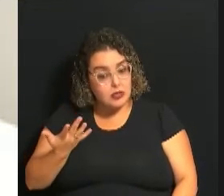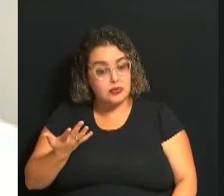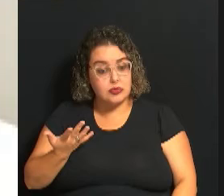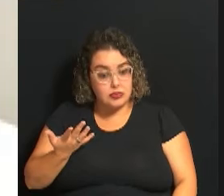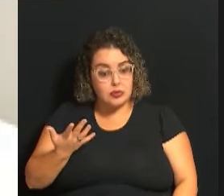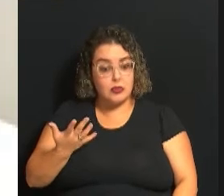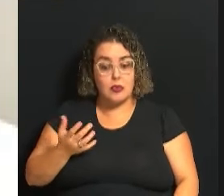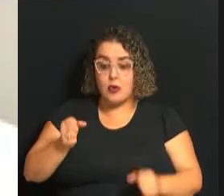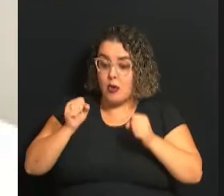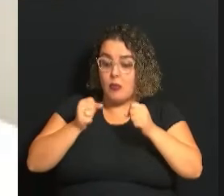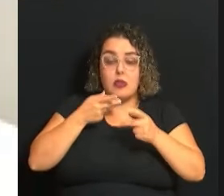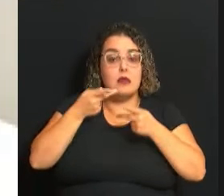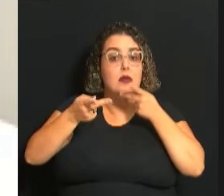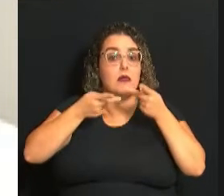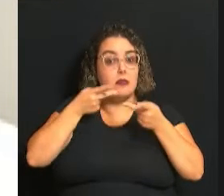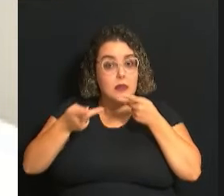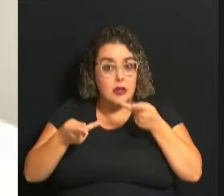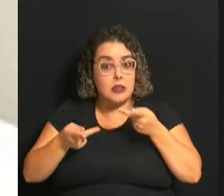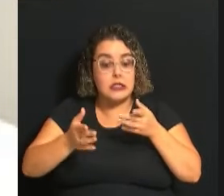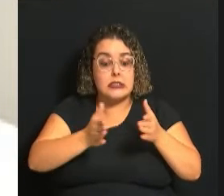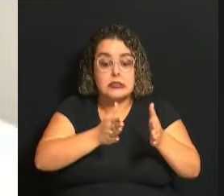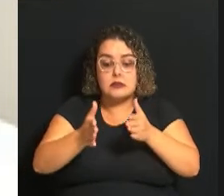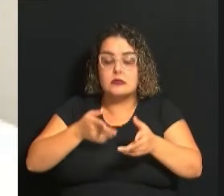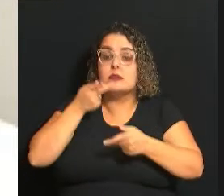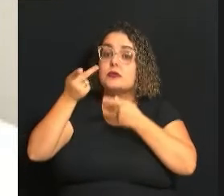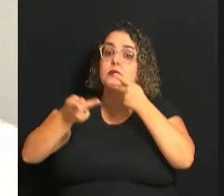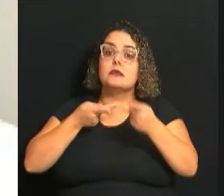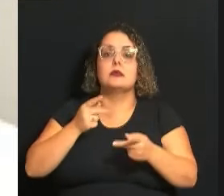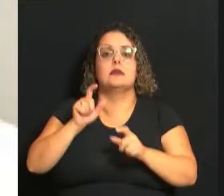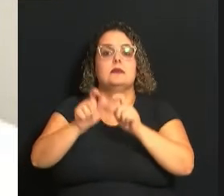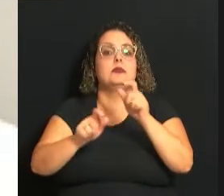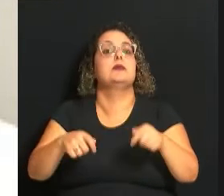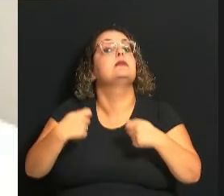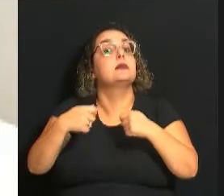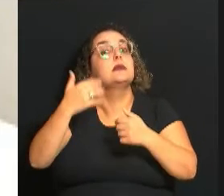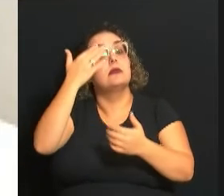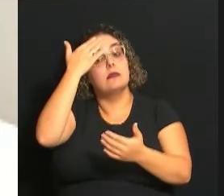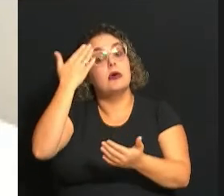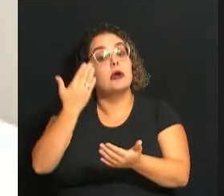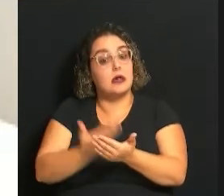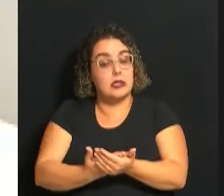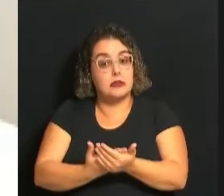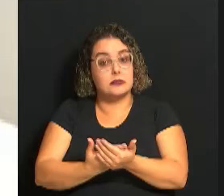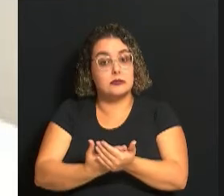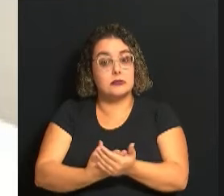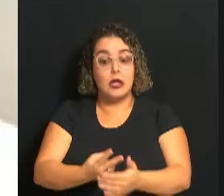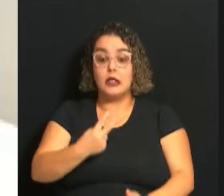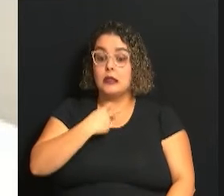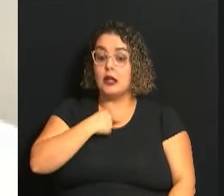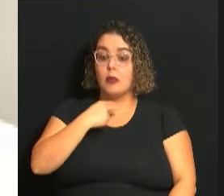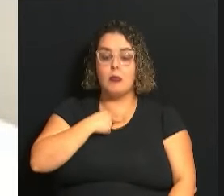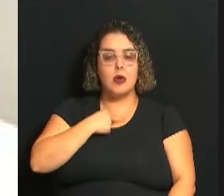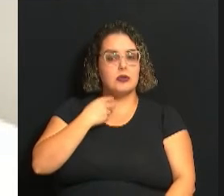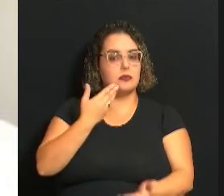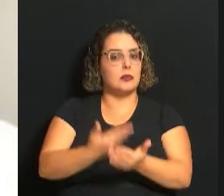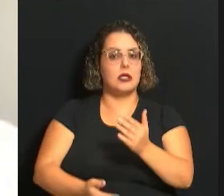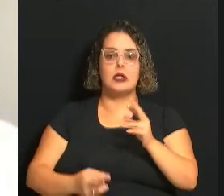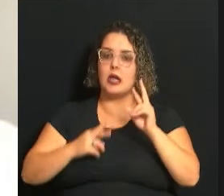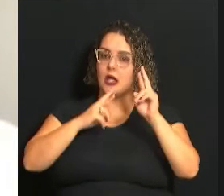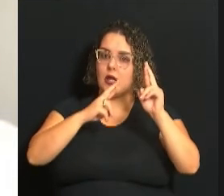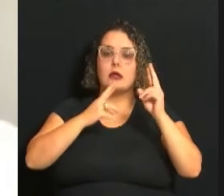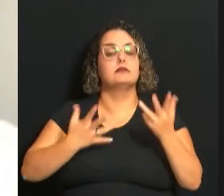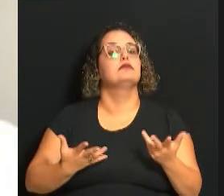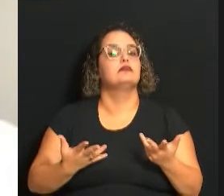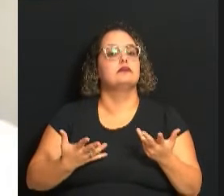poderia falar, né, nessa fase inicial, que as pessoas têm que acreditar, né? Não podem perder a esperança, porque eu acredito que